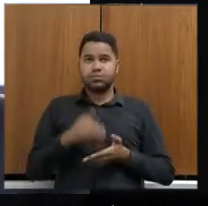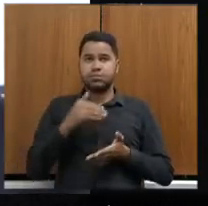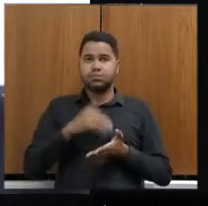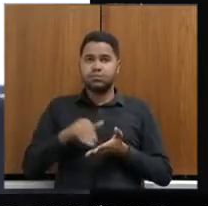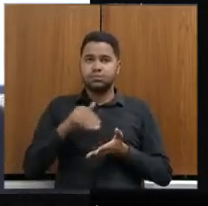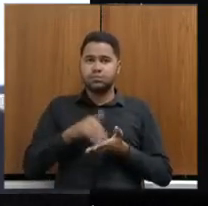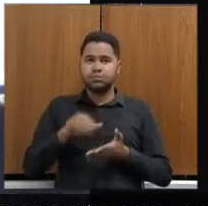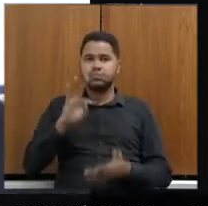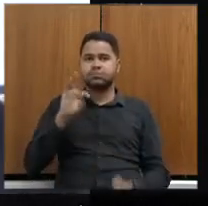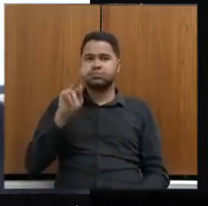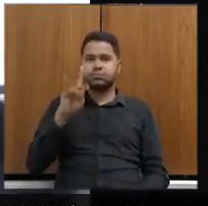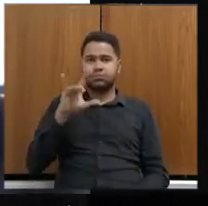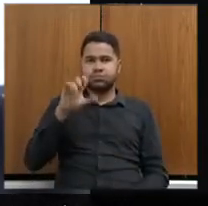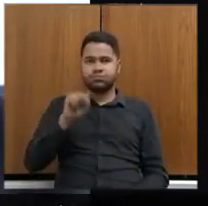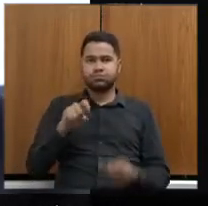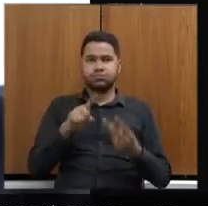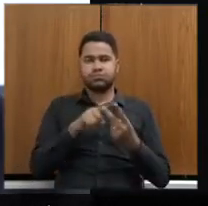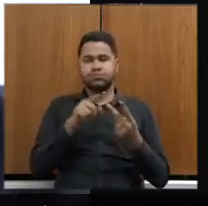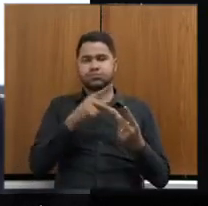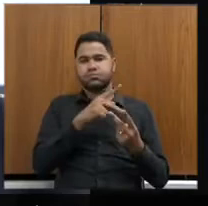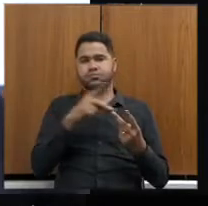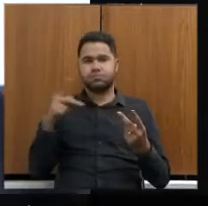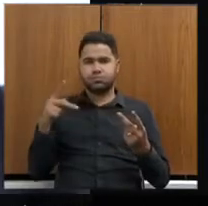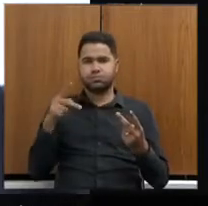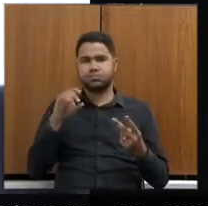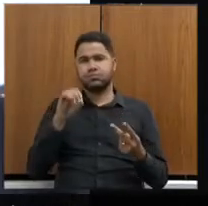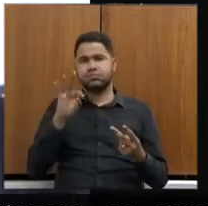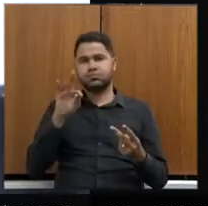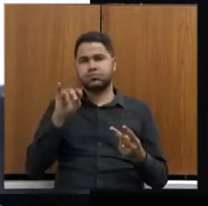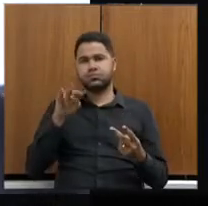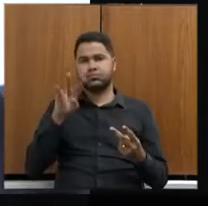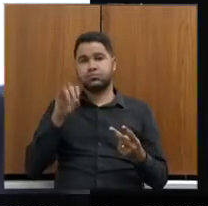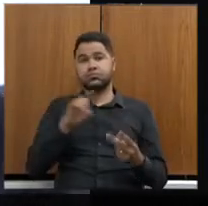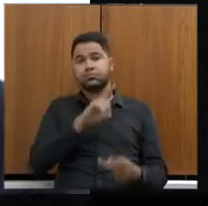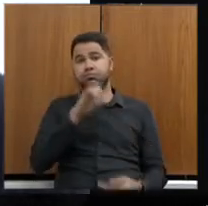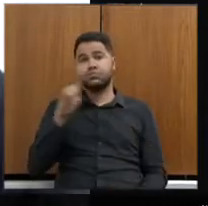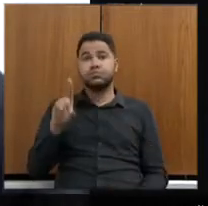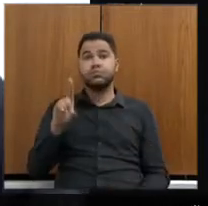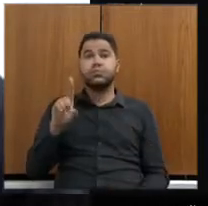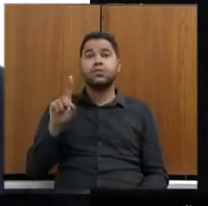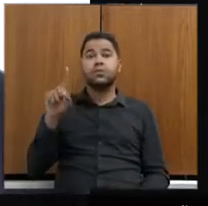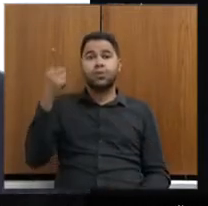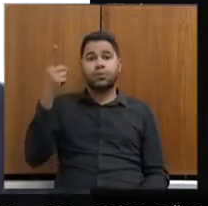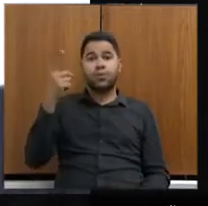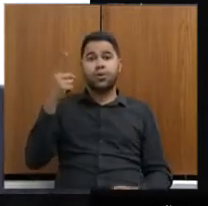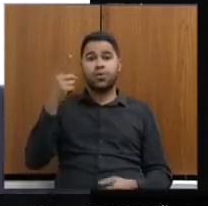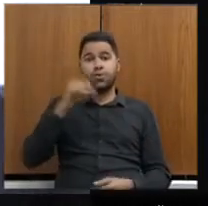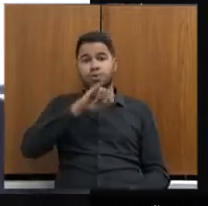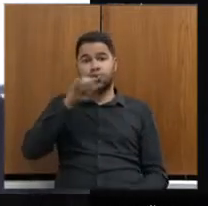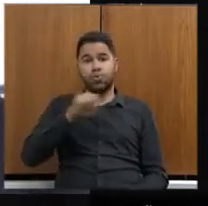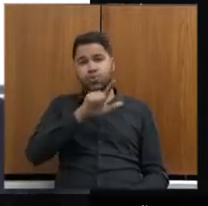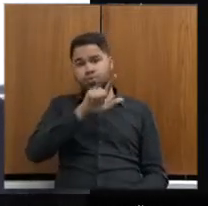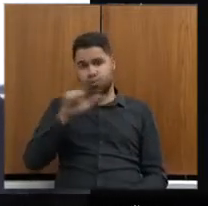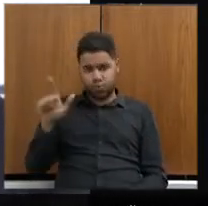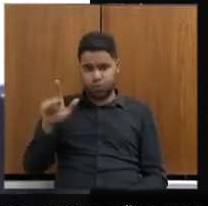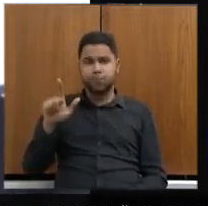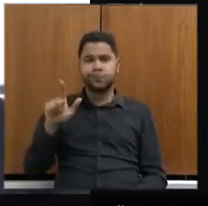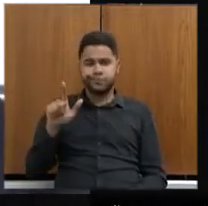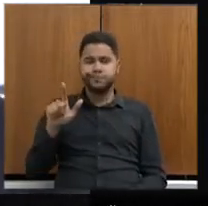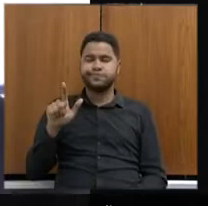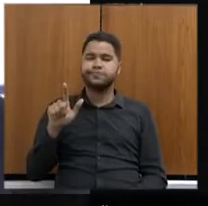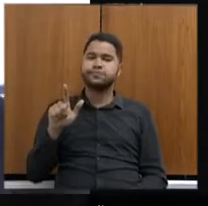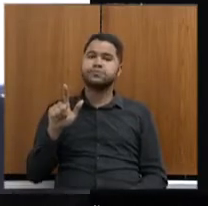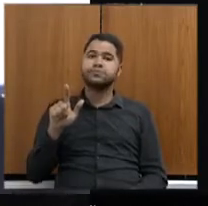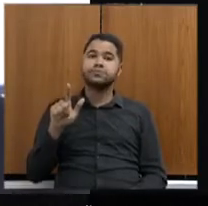tarde meu presidente Otávio não tinha prender agora exatamente aí né